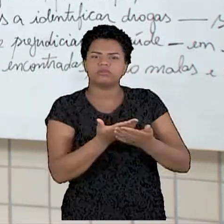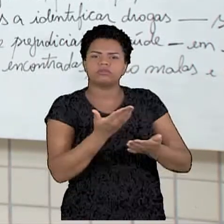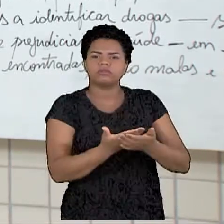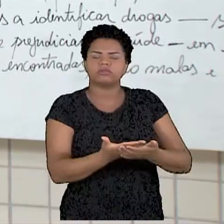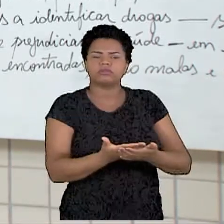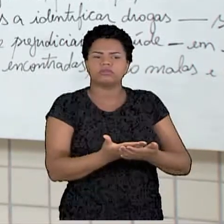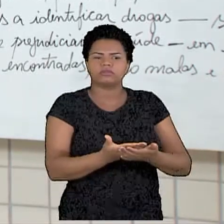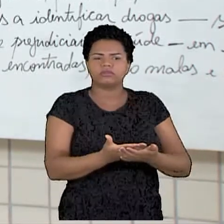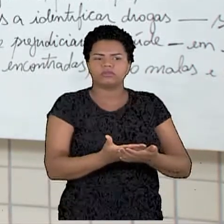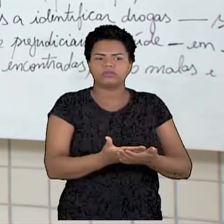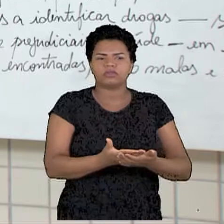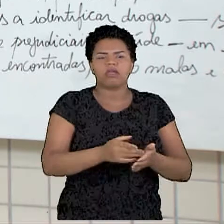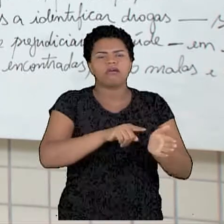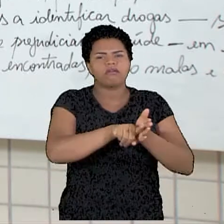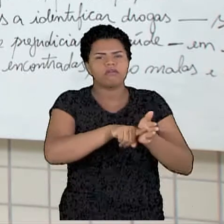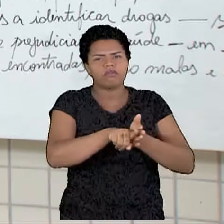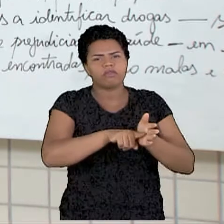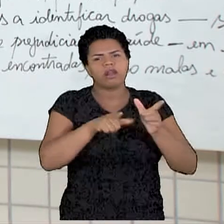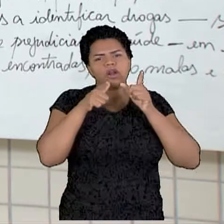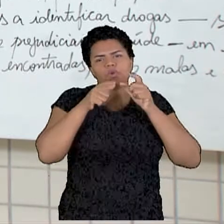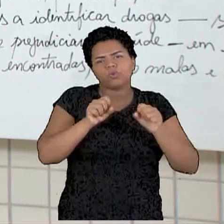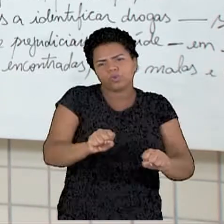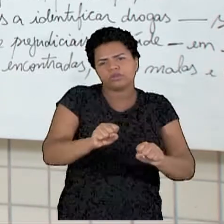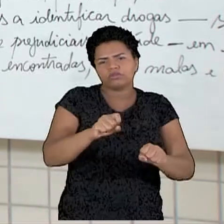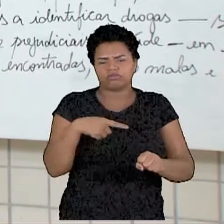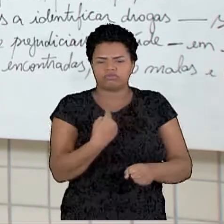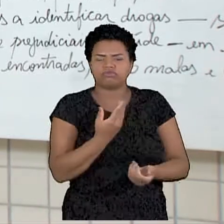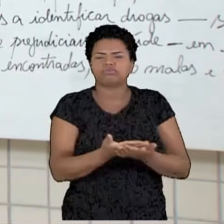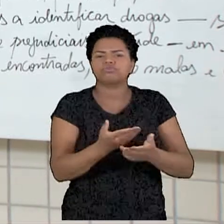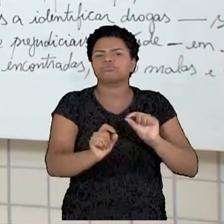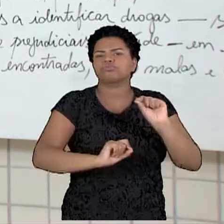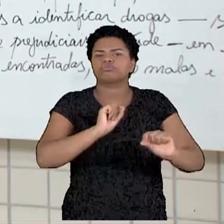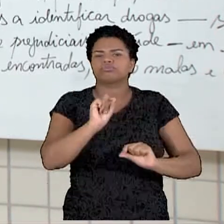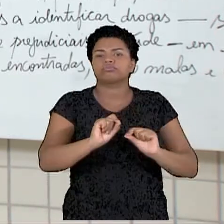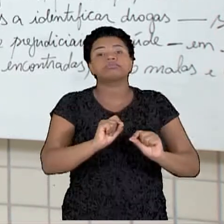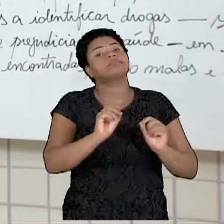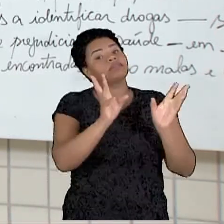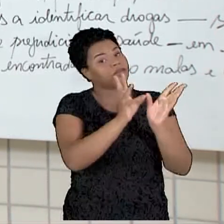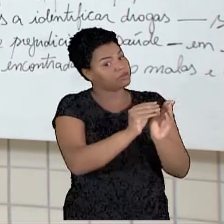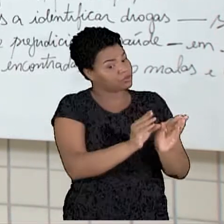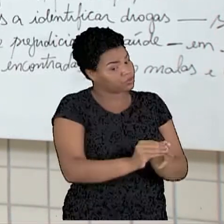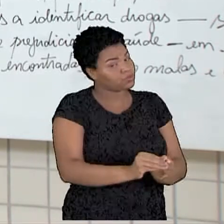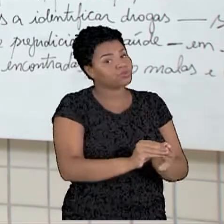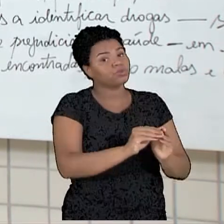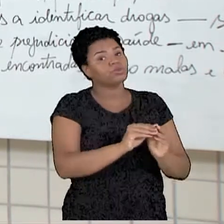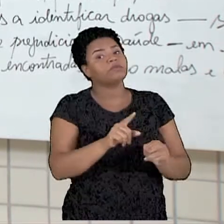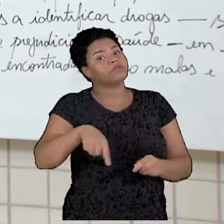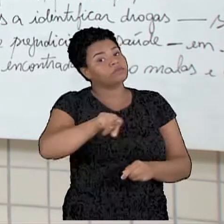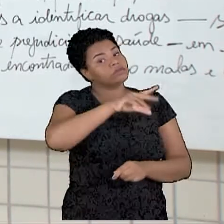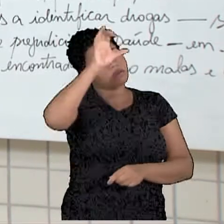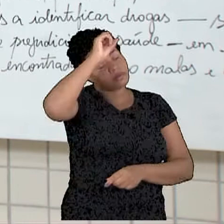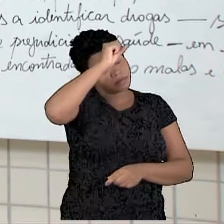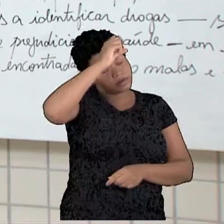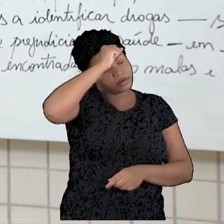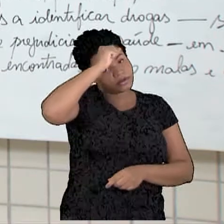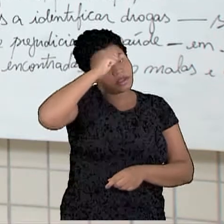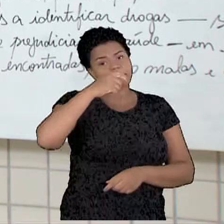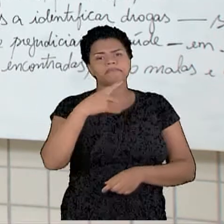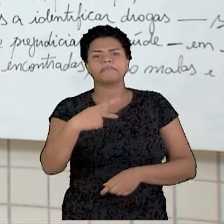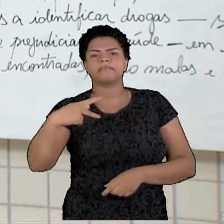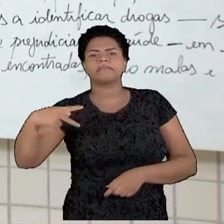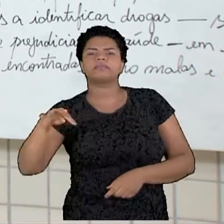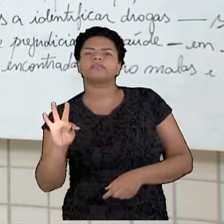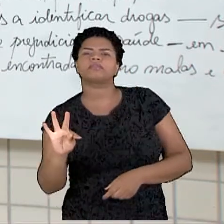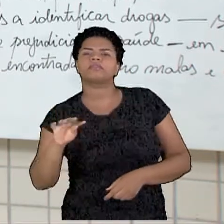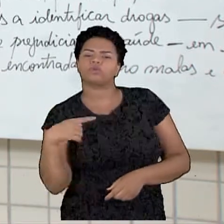em análise linguística, o que nós trabalhamos? Vão lá e façam o resumo do que vocês aprenderam. E em PPT, o que